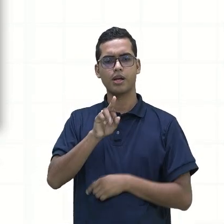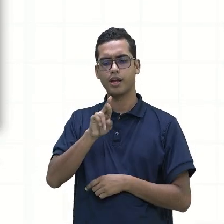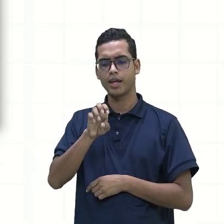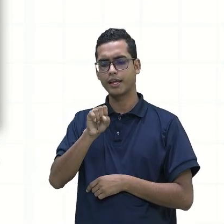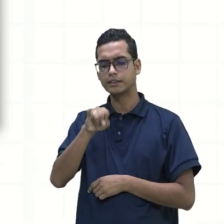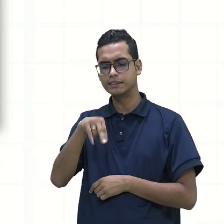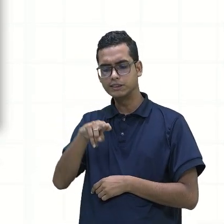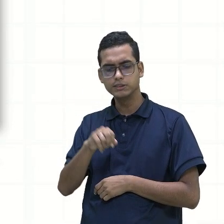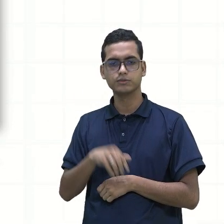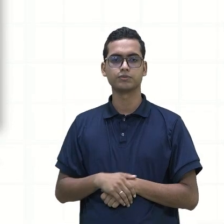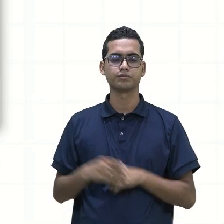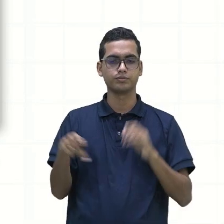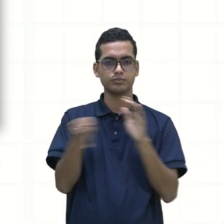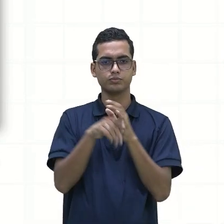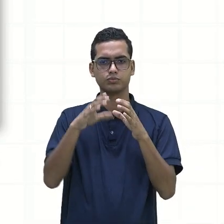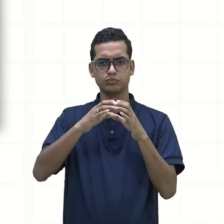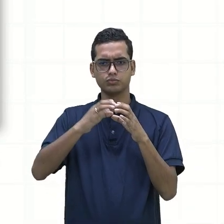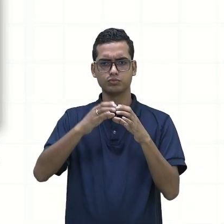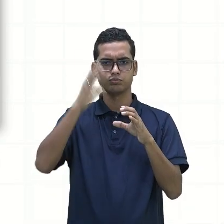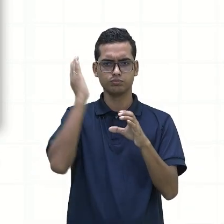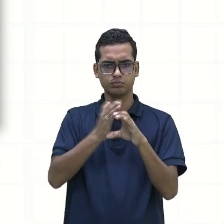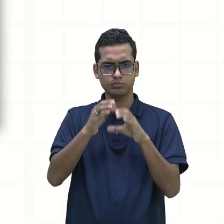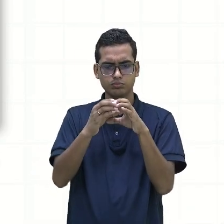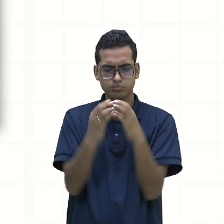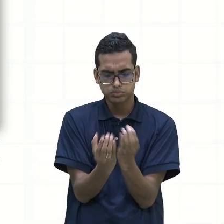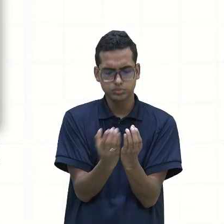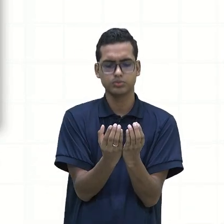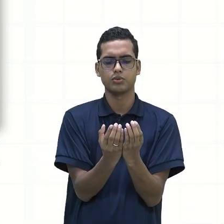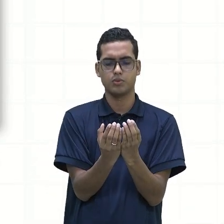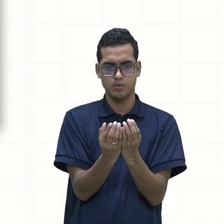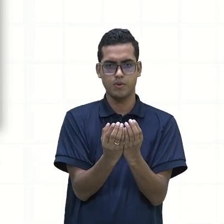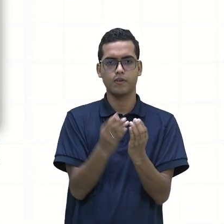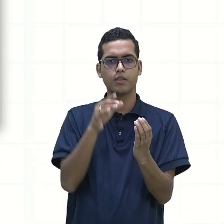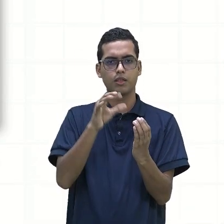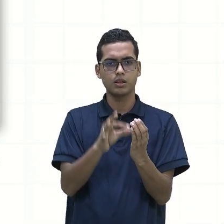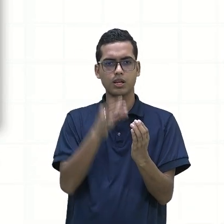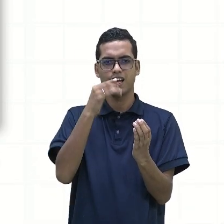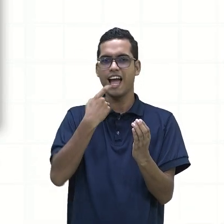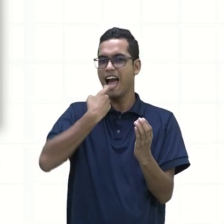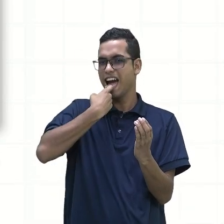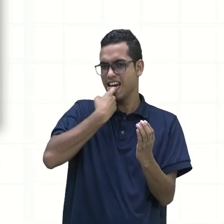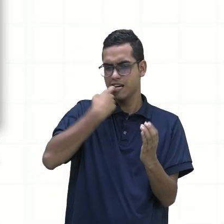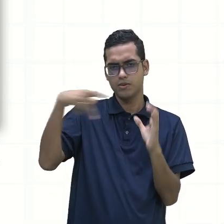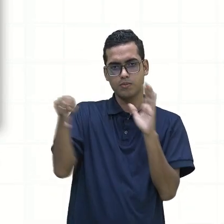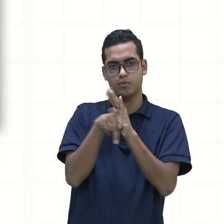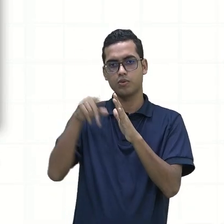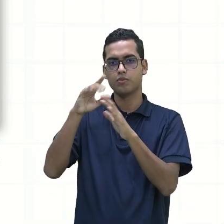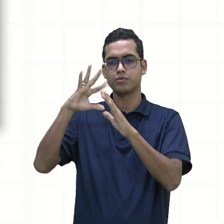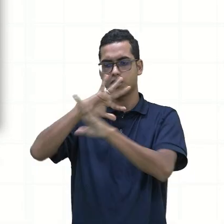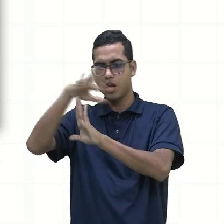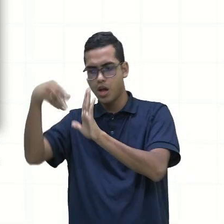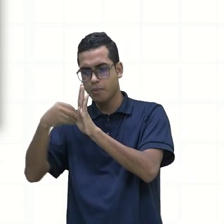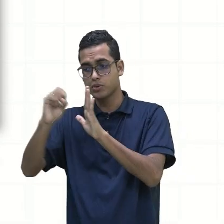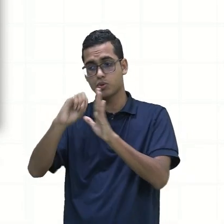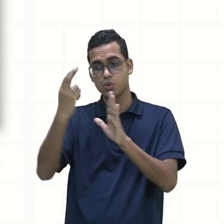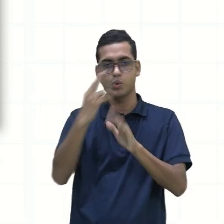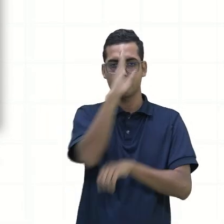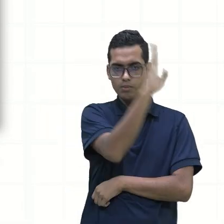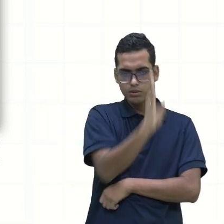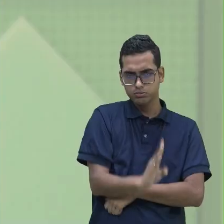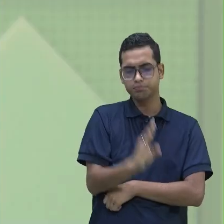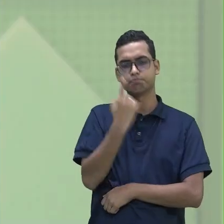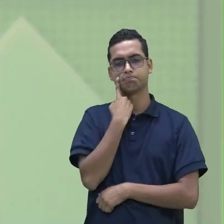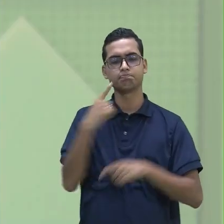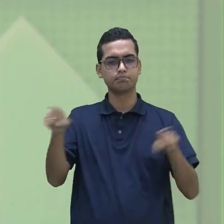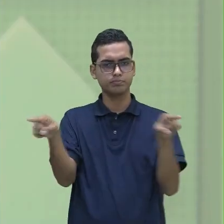do Brasil, todos esses, eles são utilizados no dia a dia. E aí nós